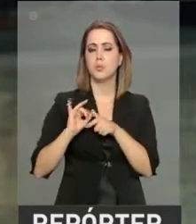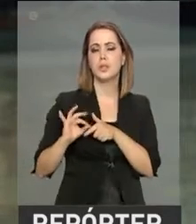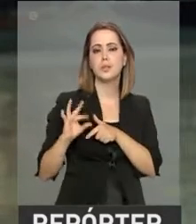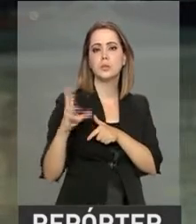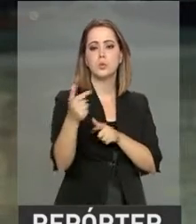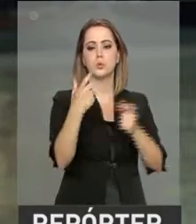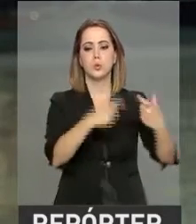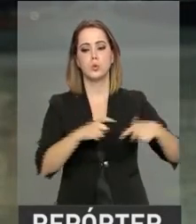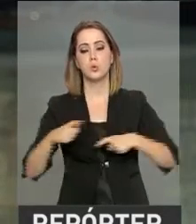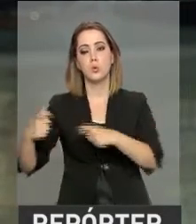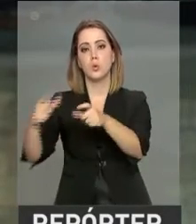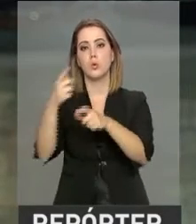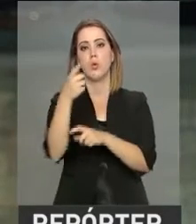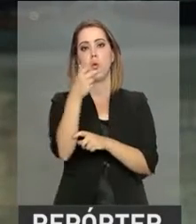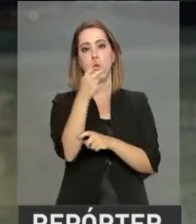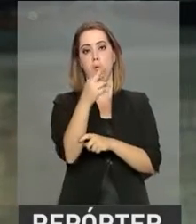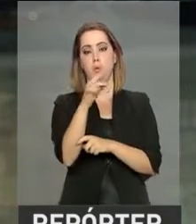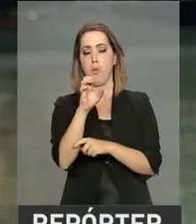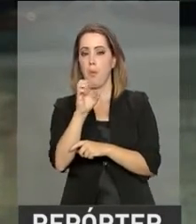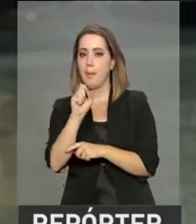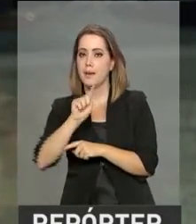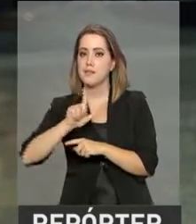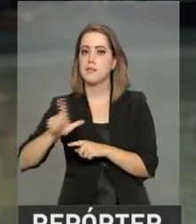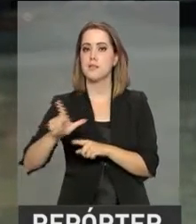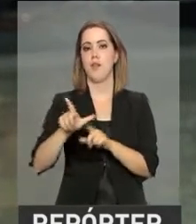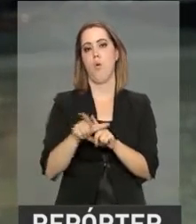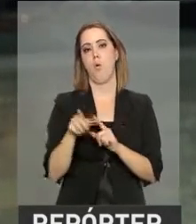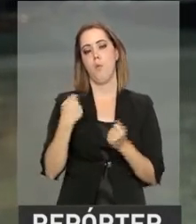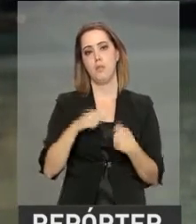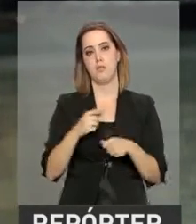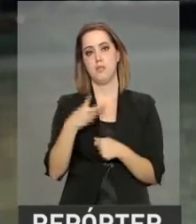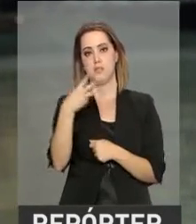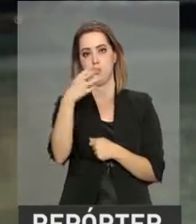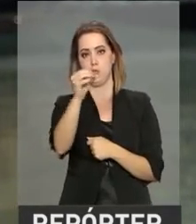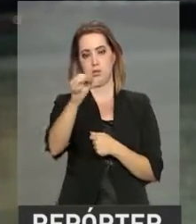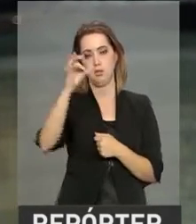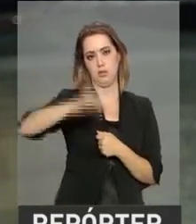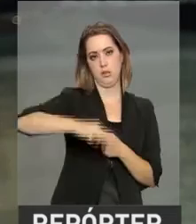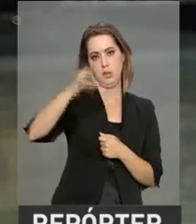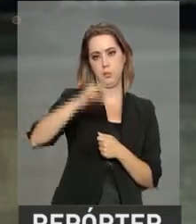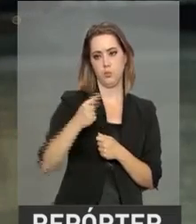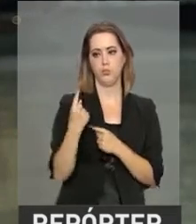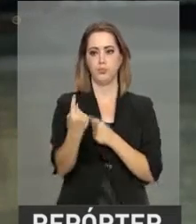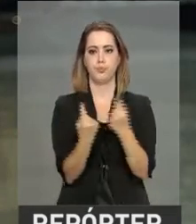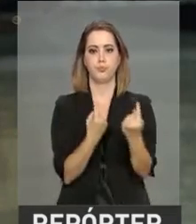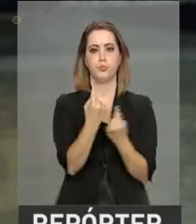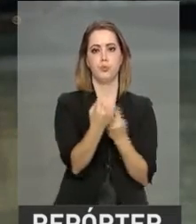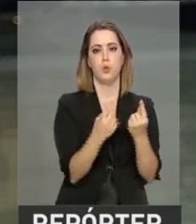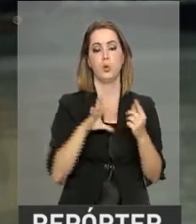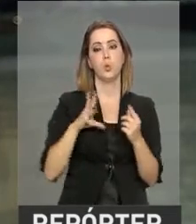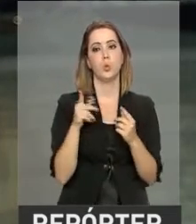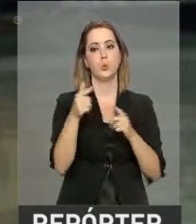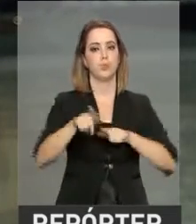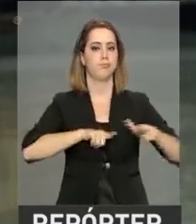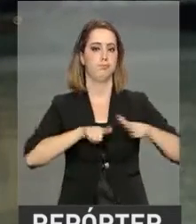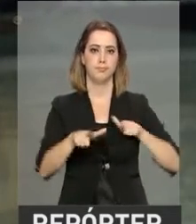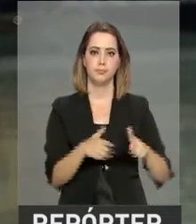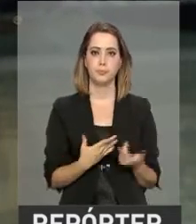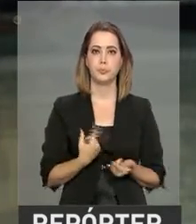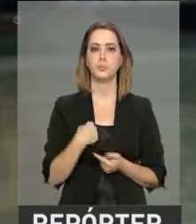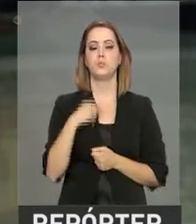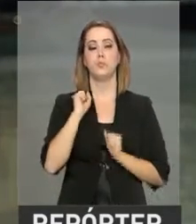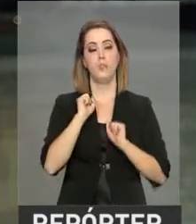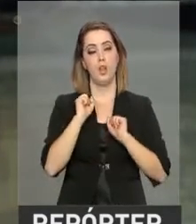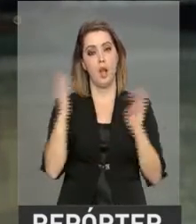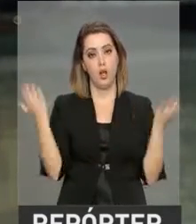30% em cada consórcio o projeto já aprovado pelo senado da petrobras a possibilidade de